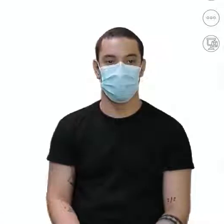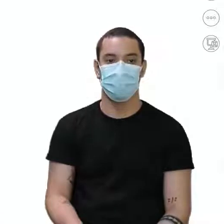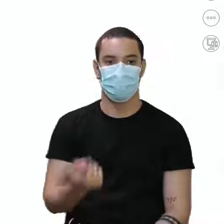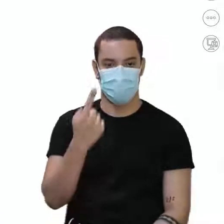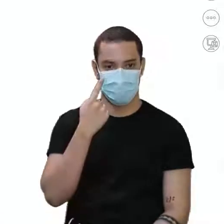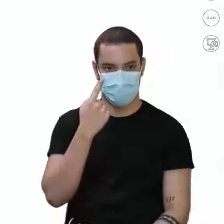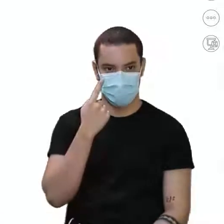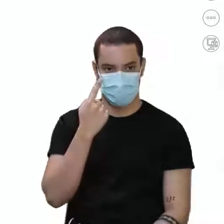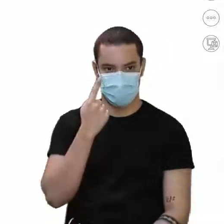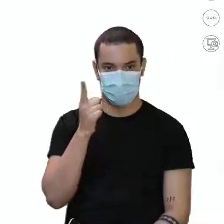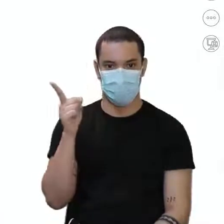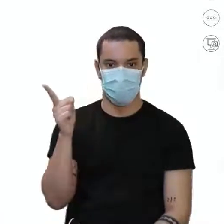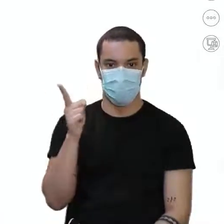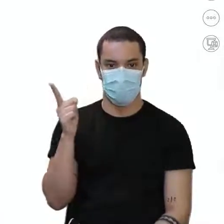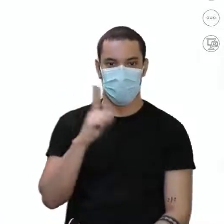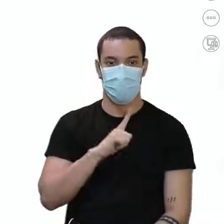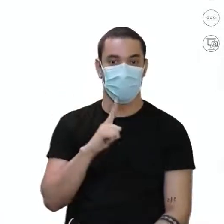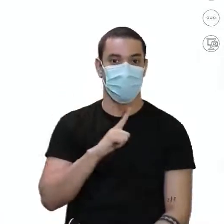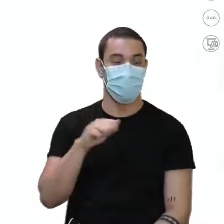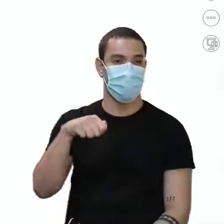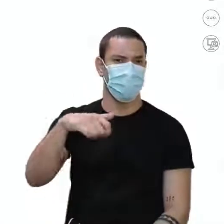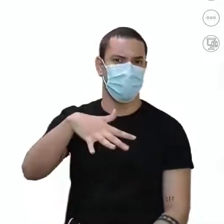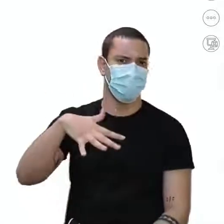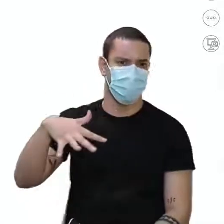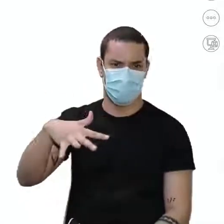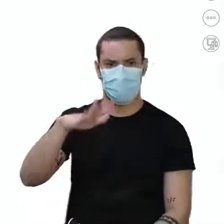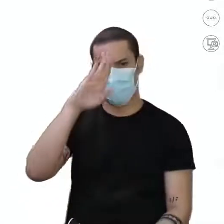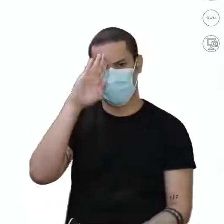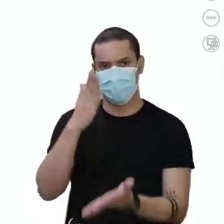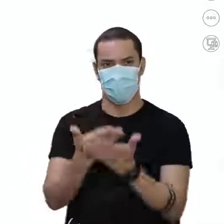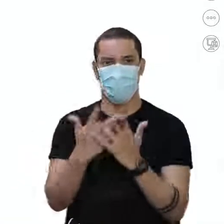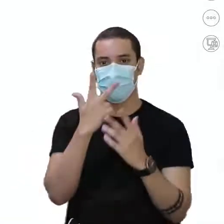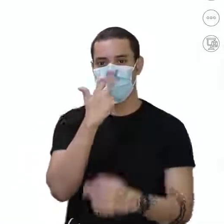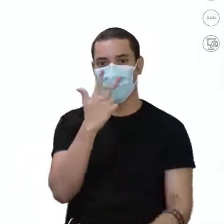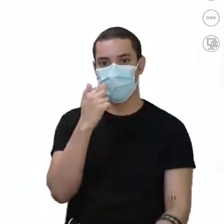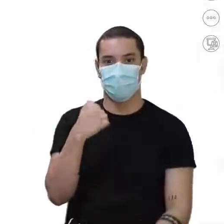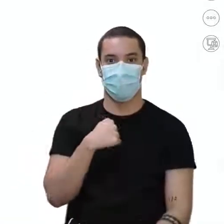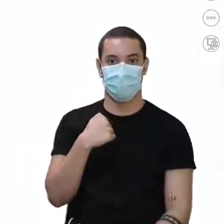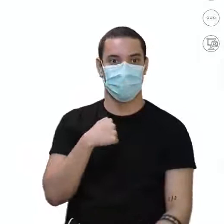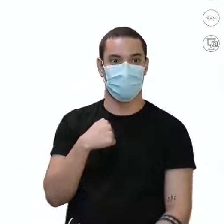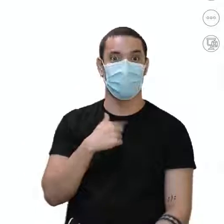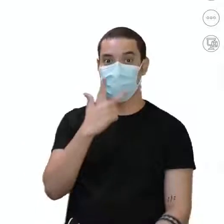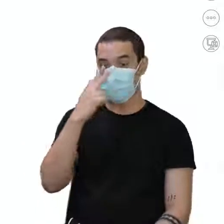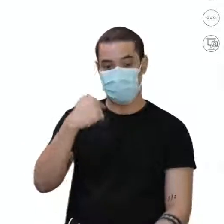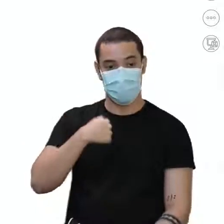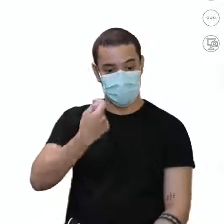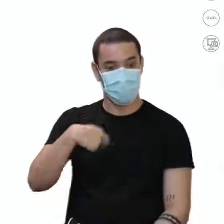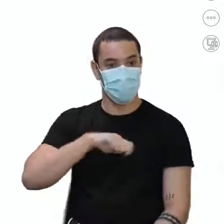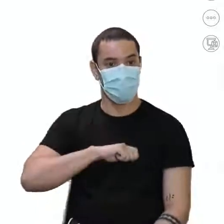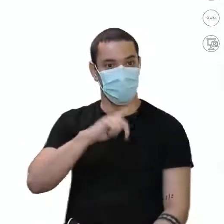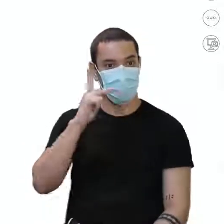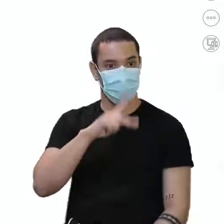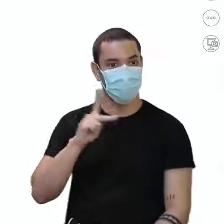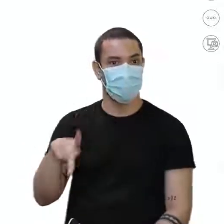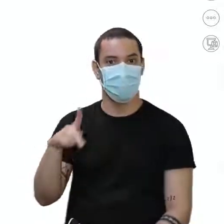aí. Temos uma situação que eu acho que é muito parecida comigo. Vazou eu aí na aula, que é o